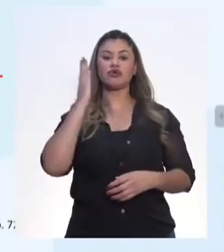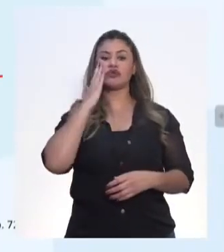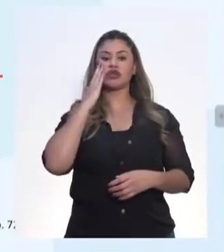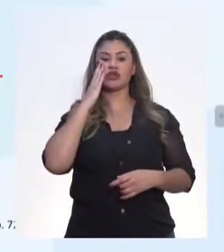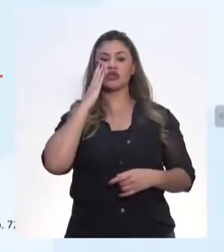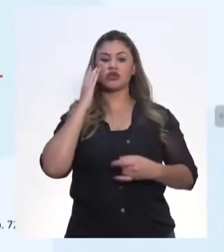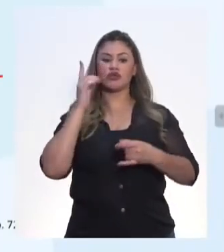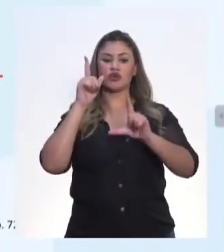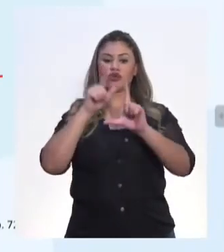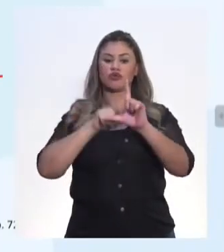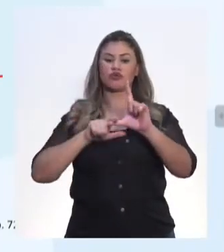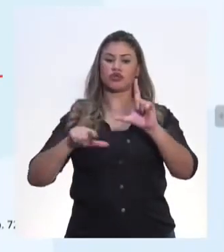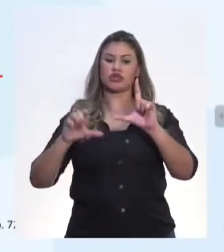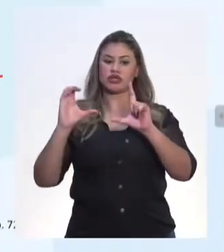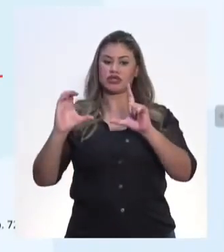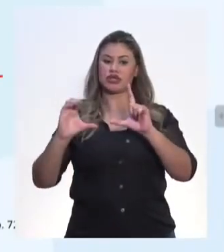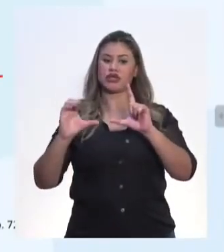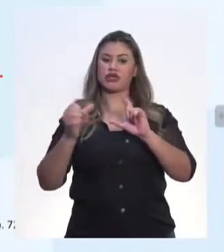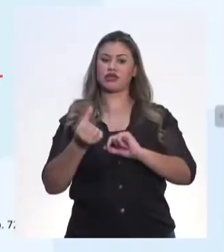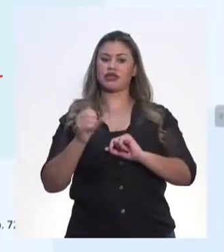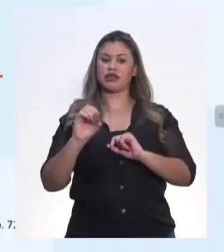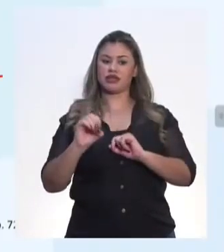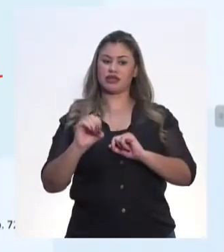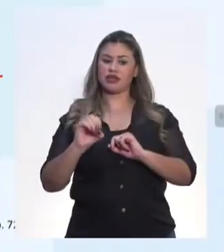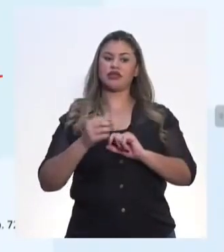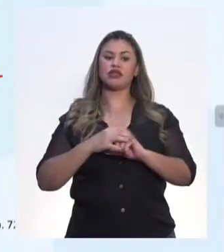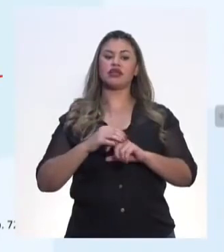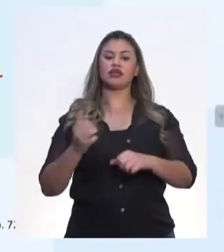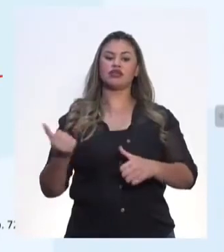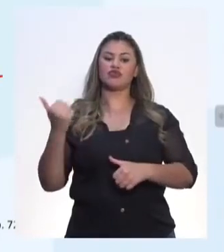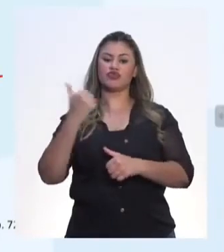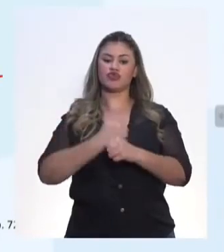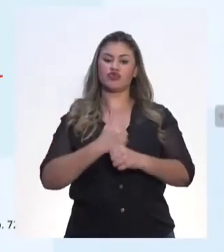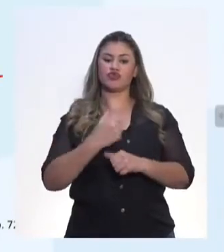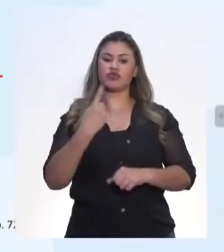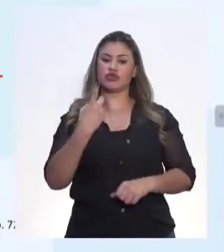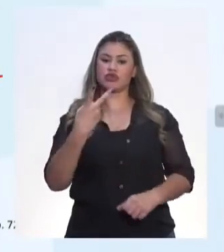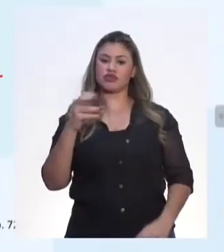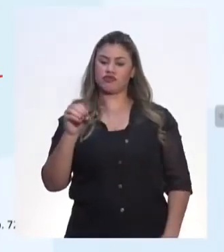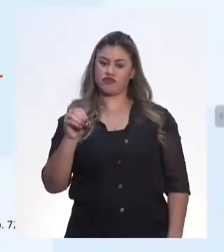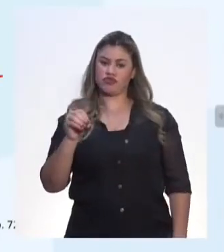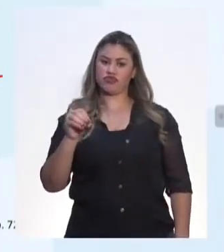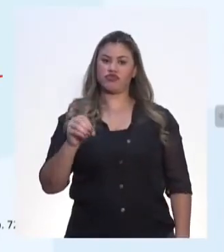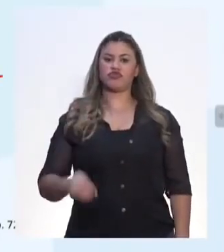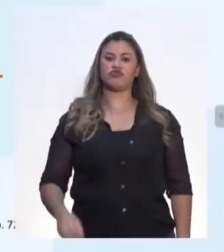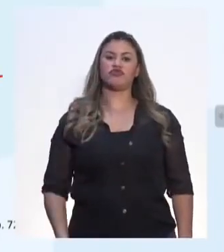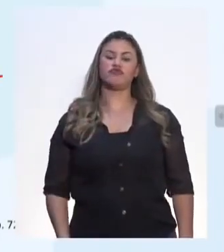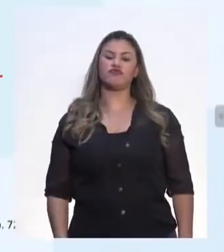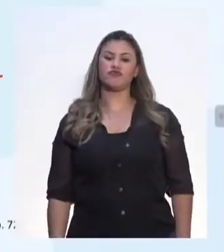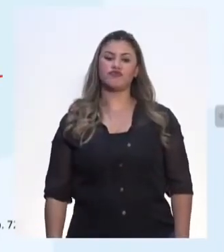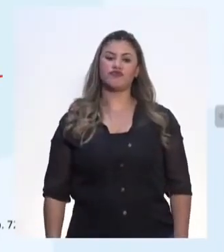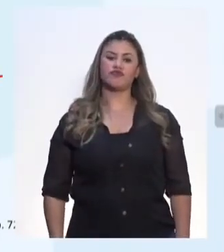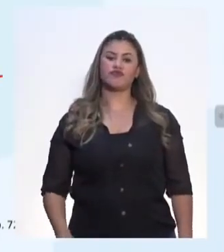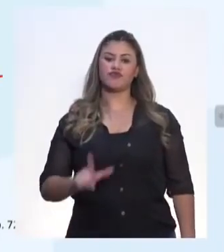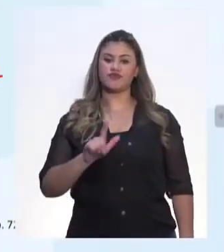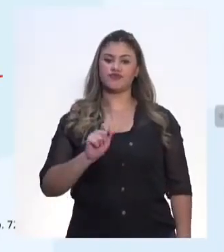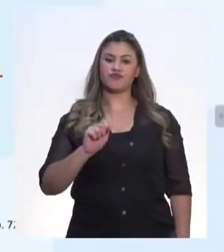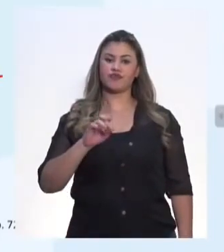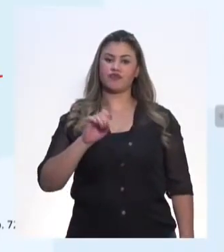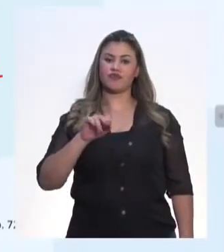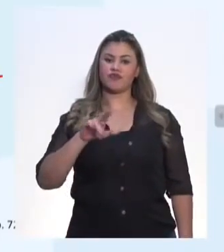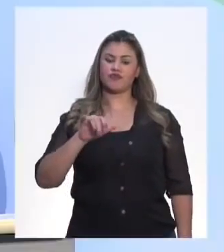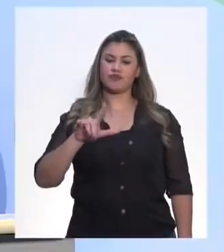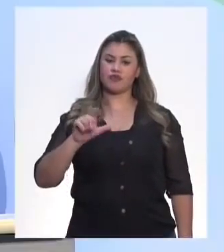graus. Então, eu substituindo, eu encontro o valor 120 aí como resposta. Você sabe que eu achei Gabriela, mais